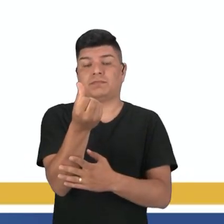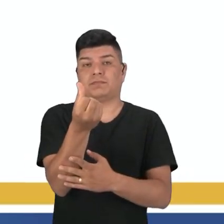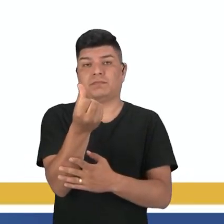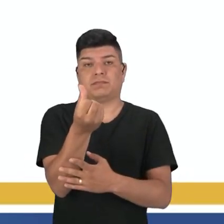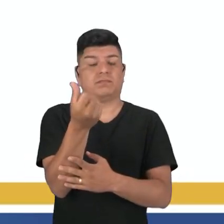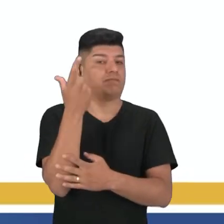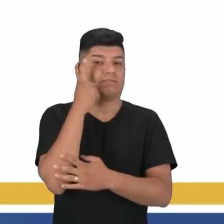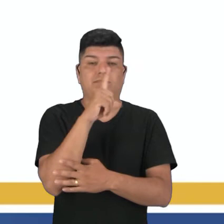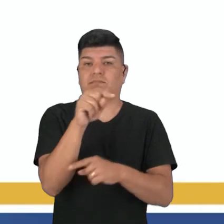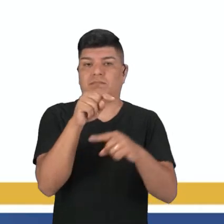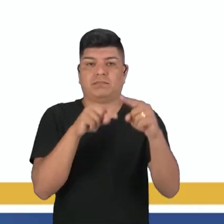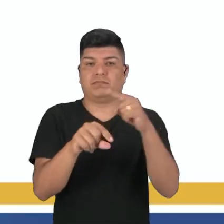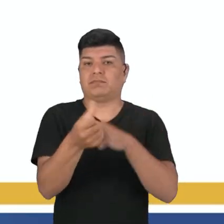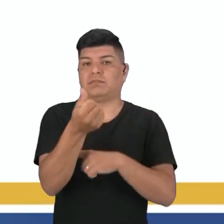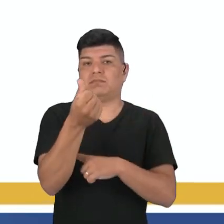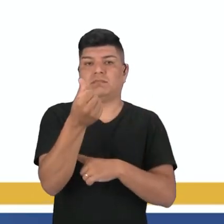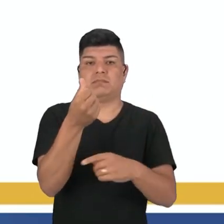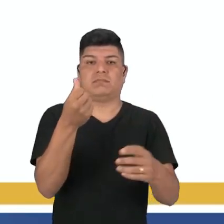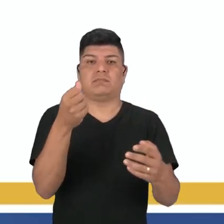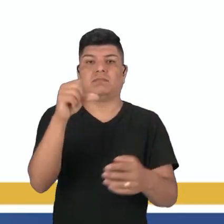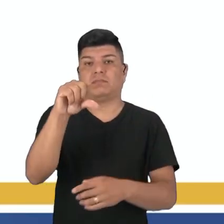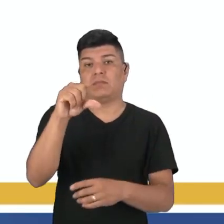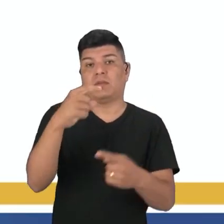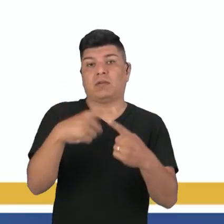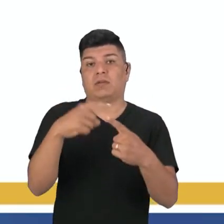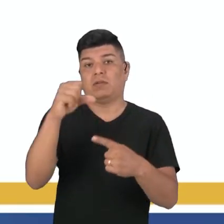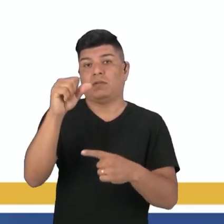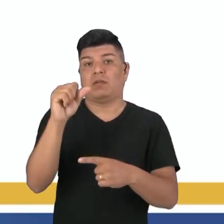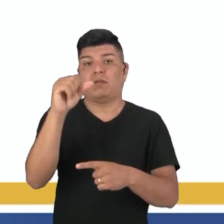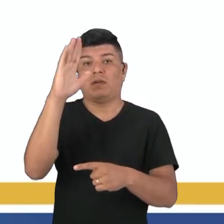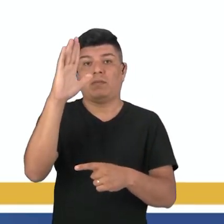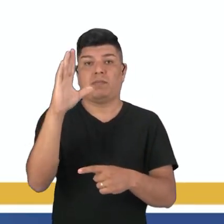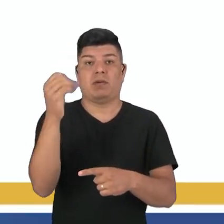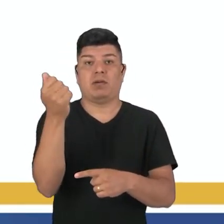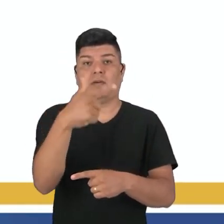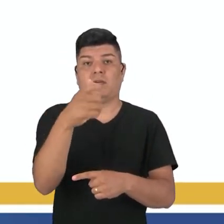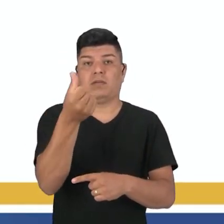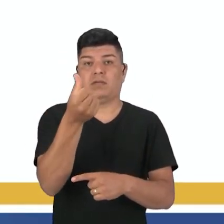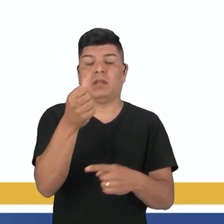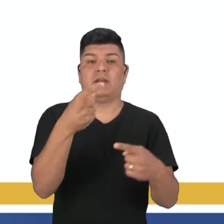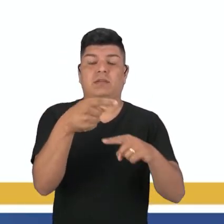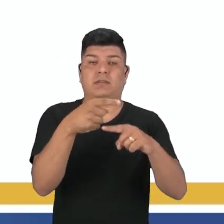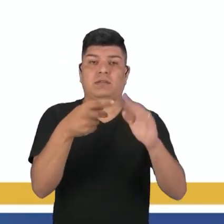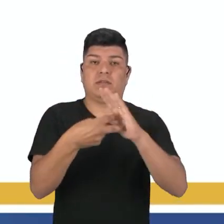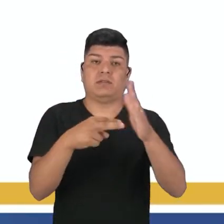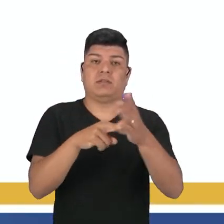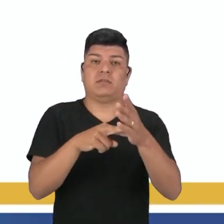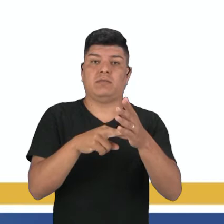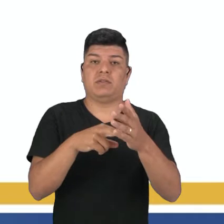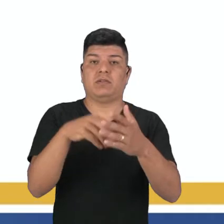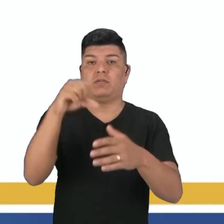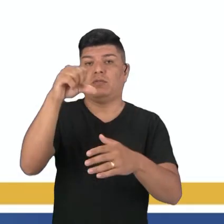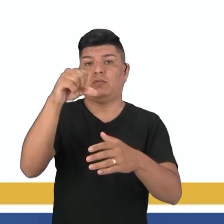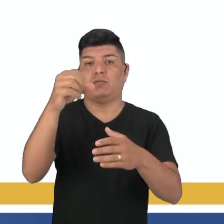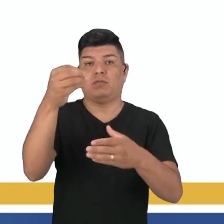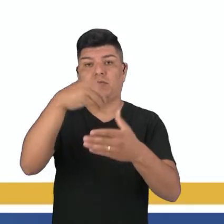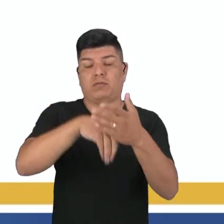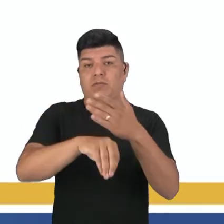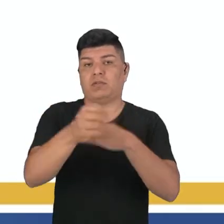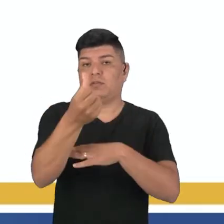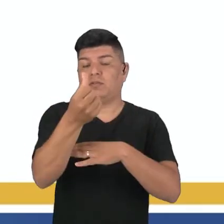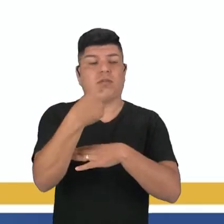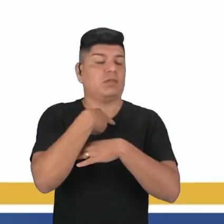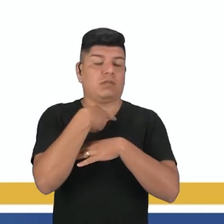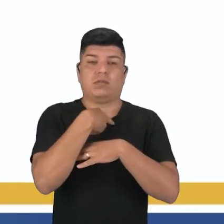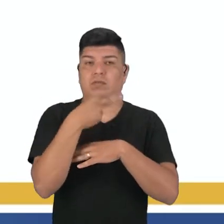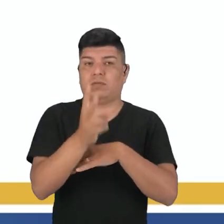Não consigo dividir 6 para 9, porque como o 9 ele é maior do que o 6, isso significa que o 9 não cabe nenhuma vez dentro do meu 6. Então,